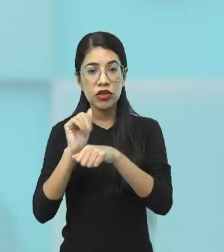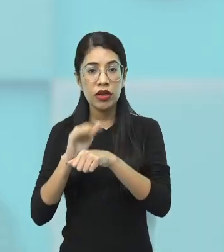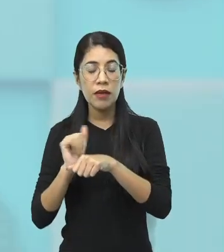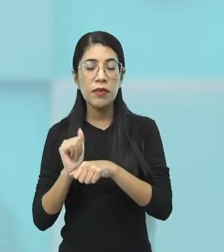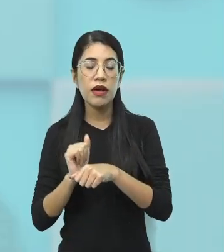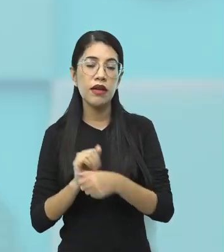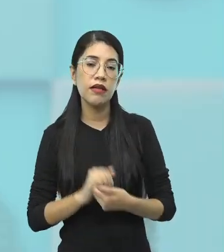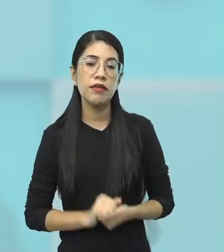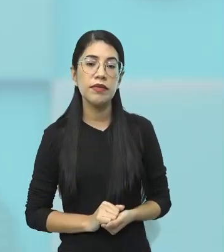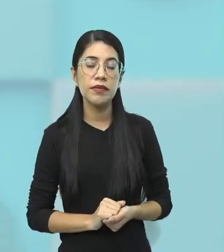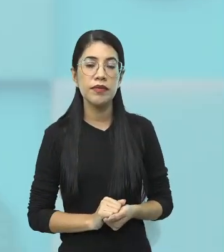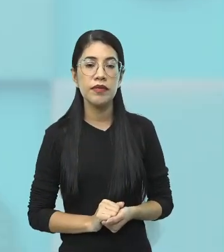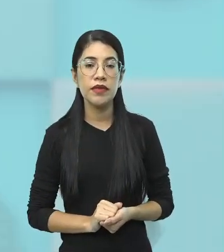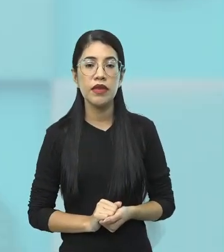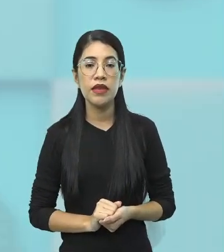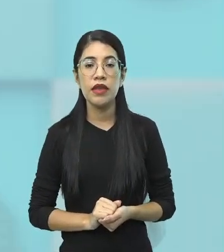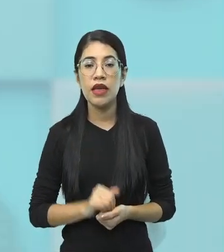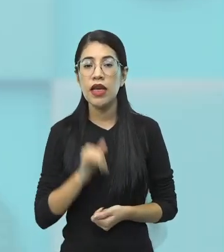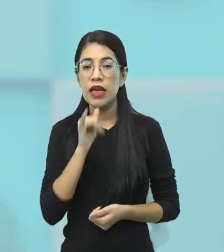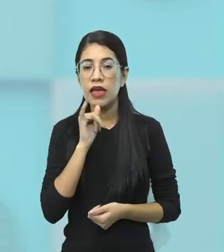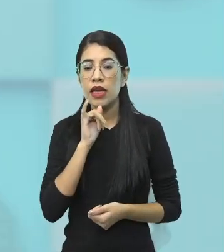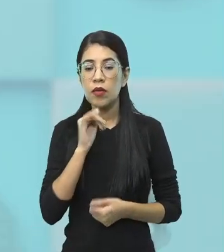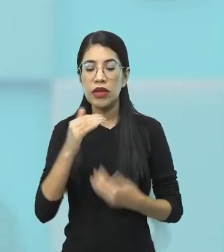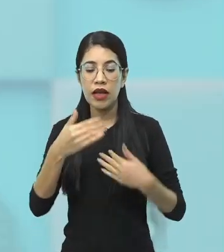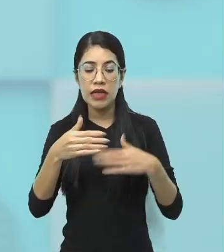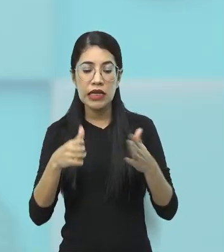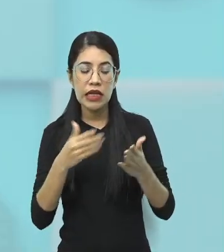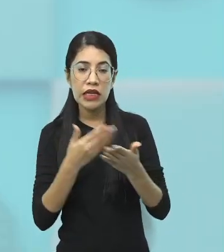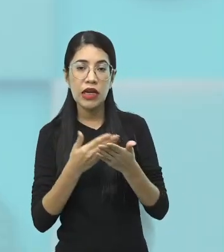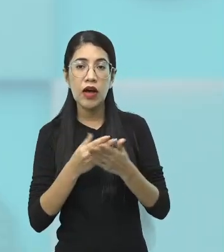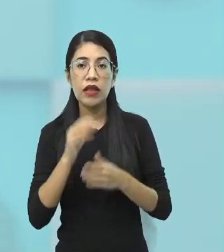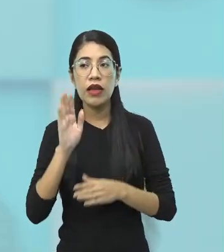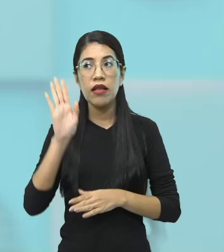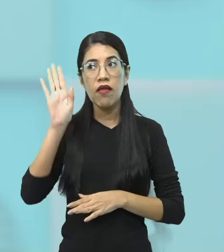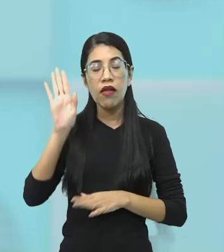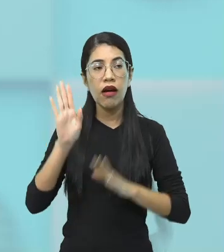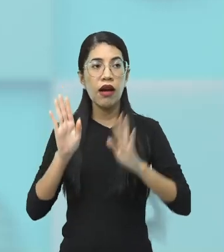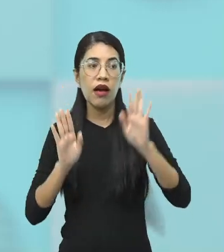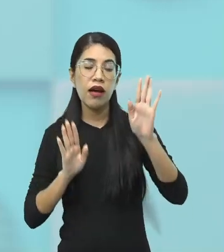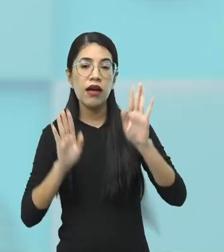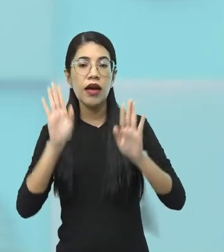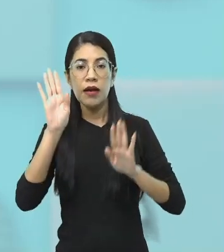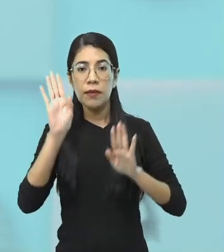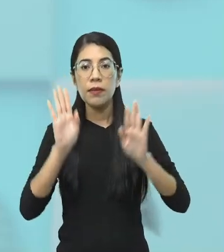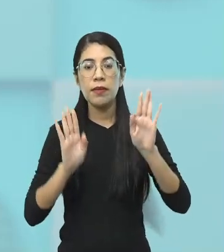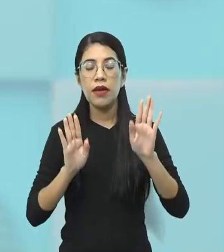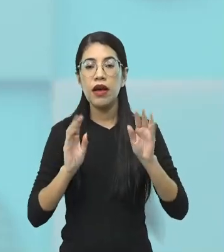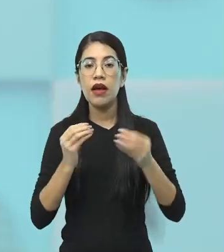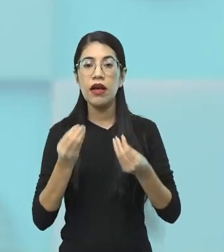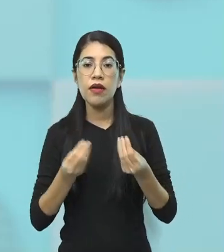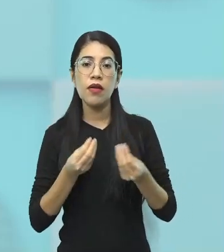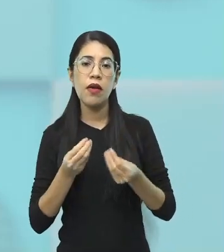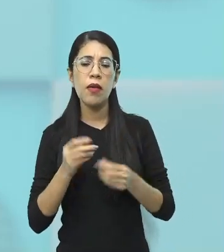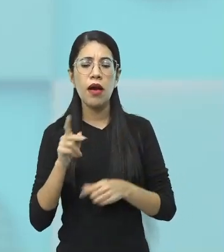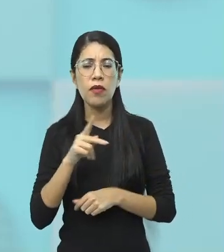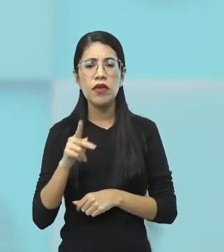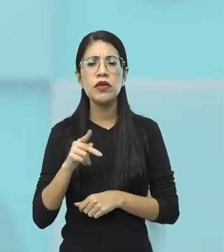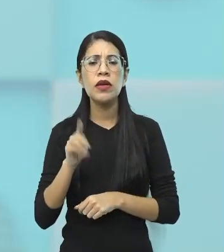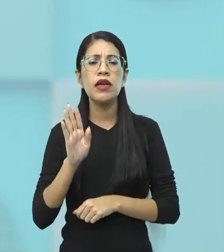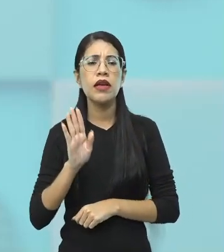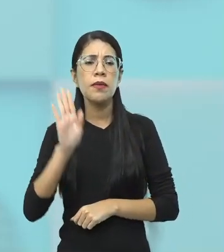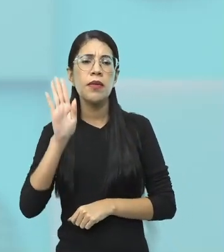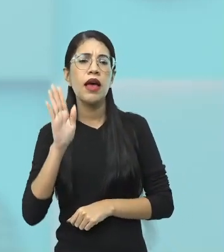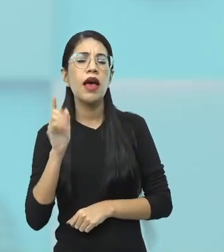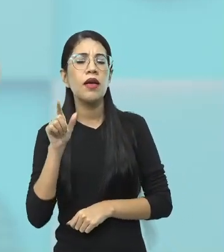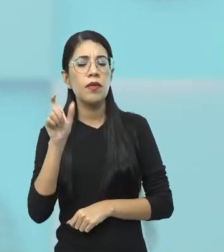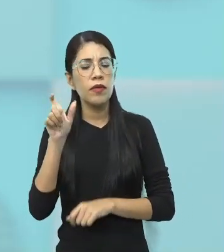vou chamar. Quando vocês estão na sala, né? Aí levanta a mão, porque eu tenho certeza que vocês levantam a mão para a professora saber